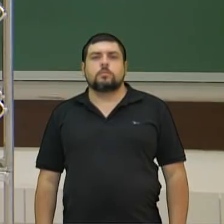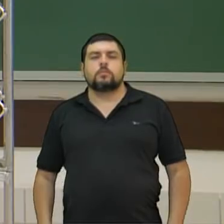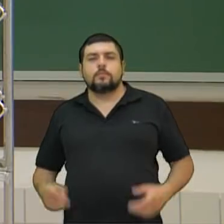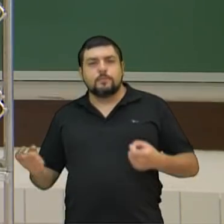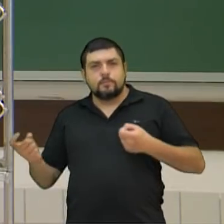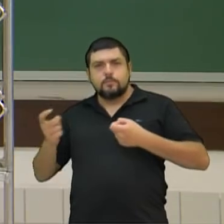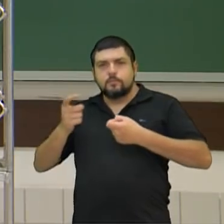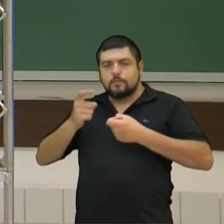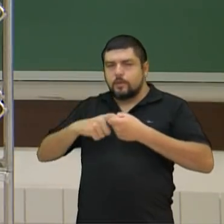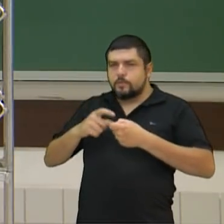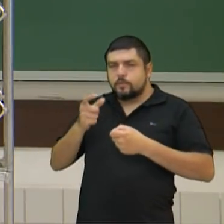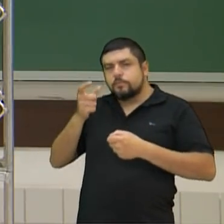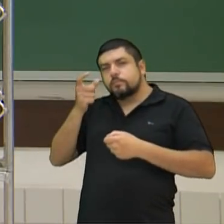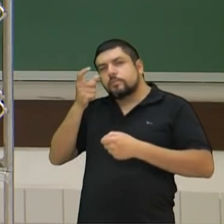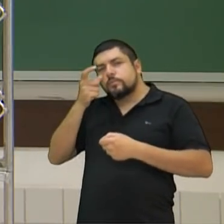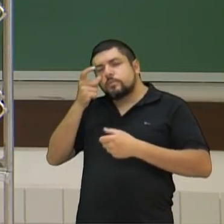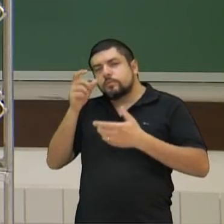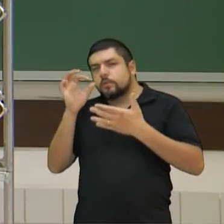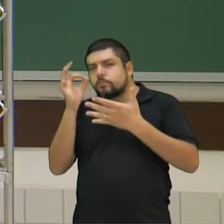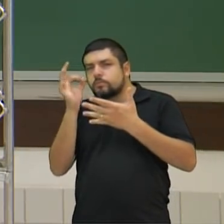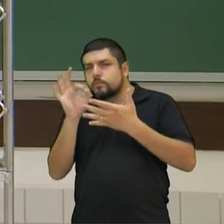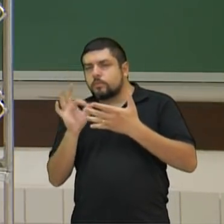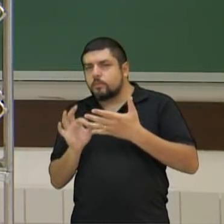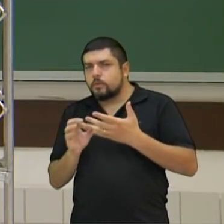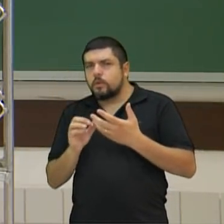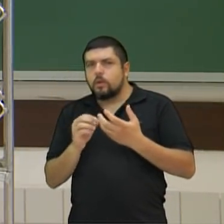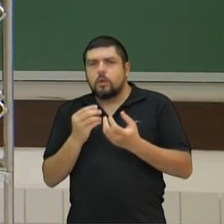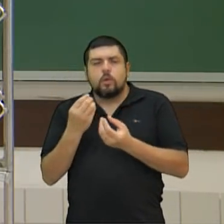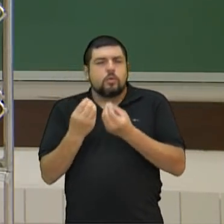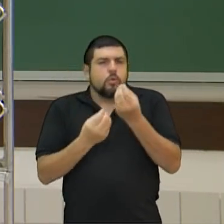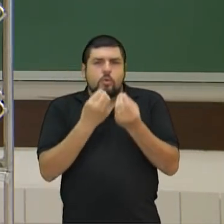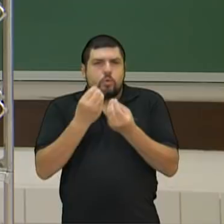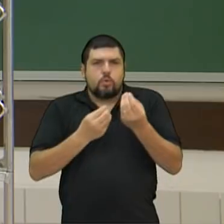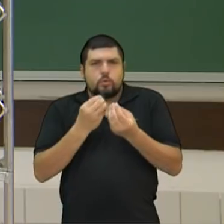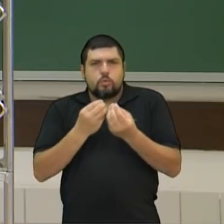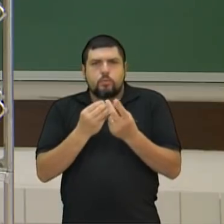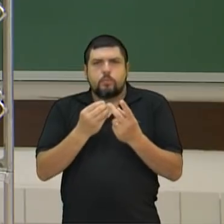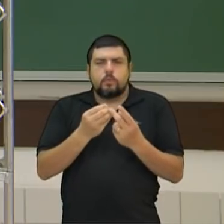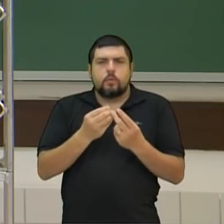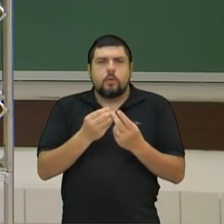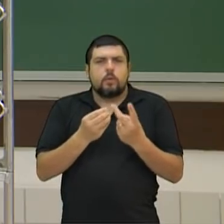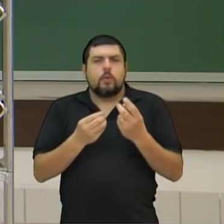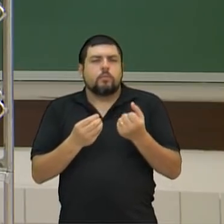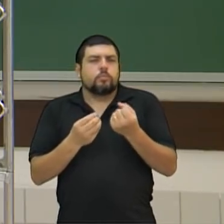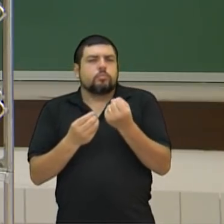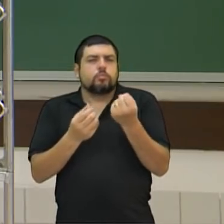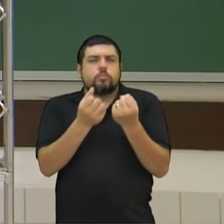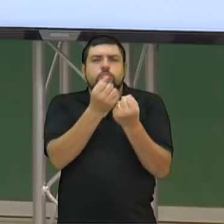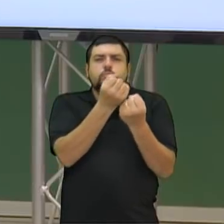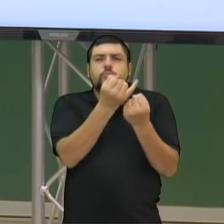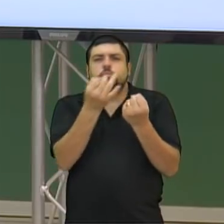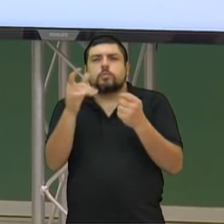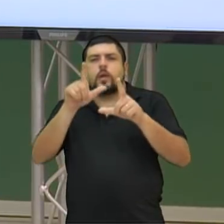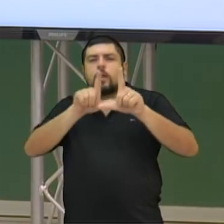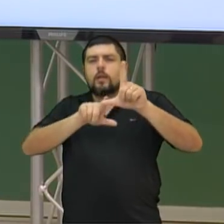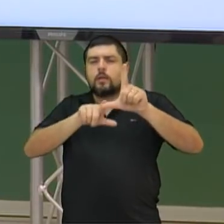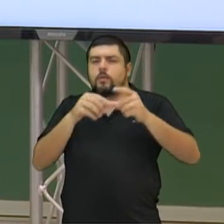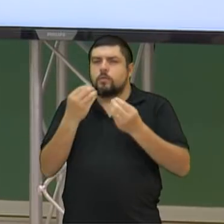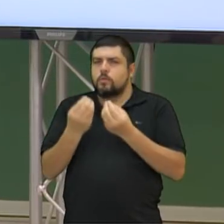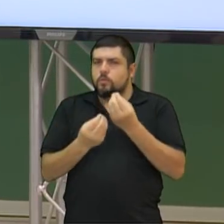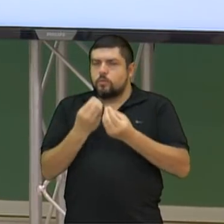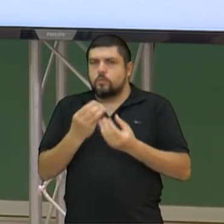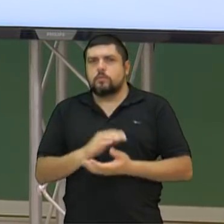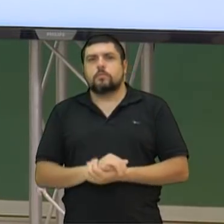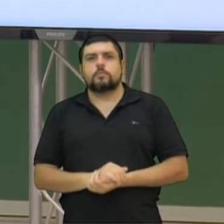estamos de volta. Então, vamos dar uma olhada aqui como que eu vou fazer para resolver essas duas equações exponenciais. 3 elevado a x é igual a 81,